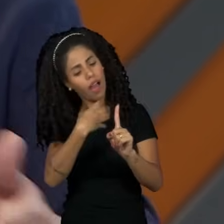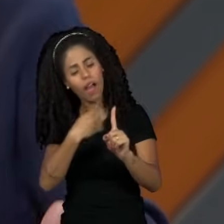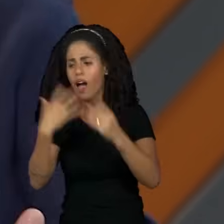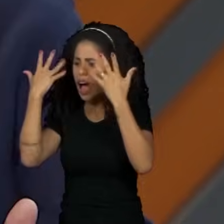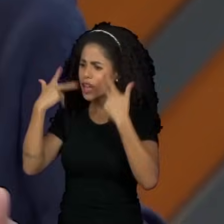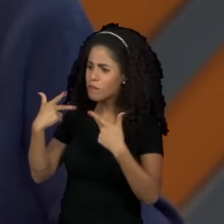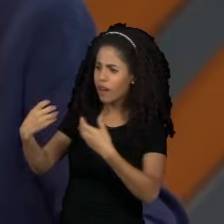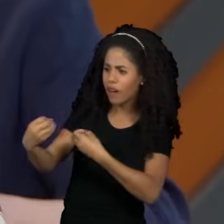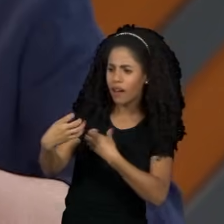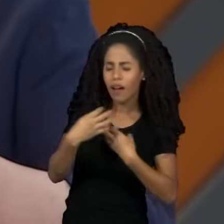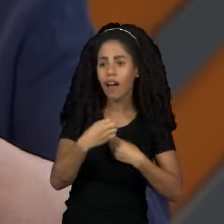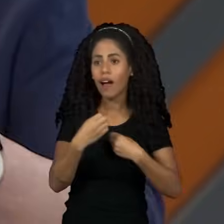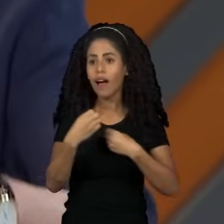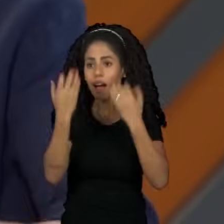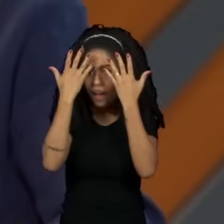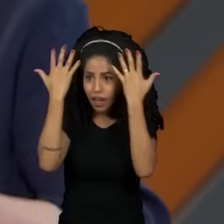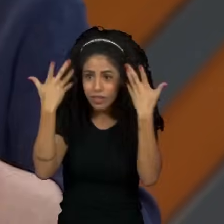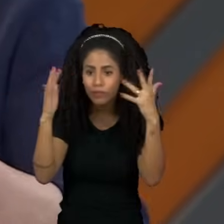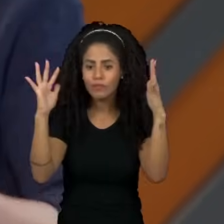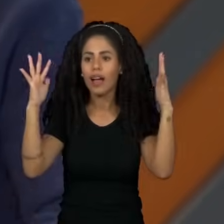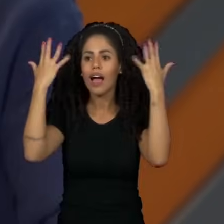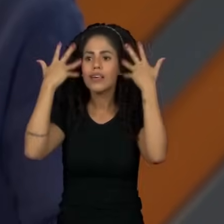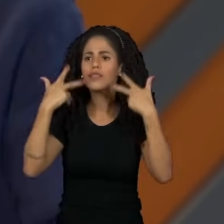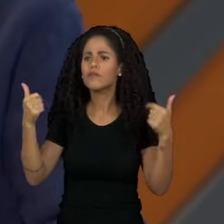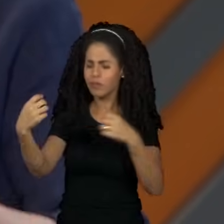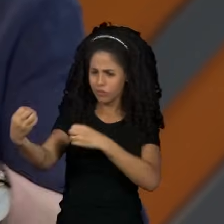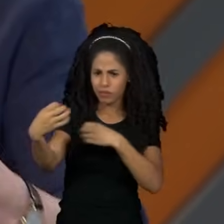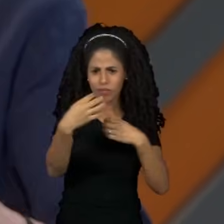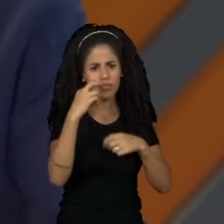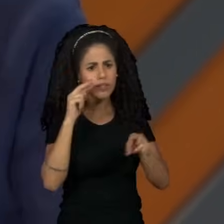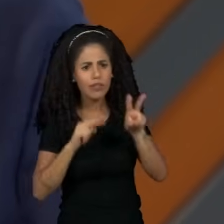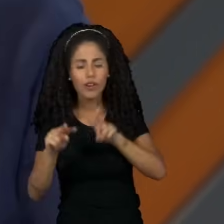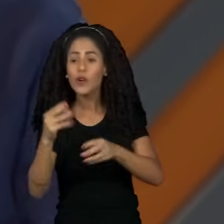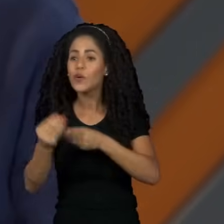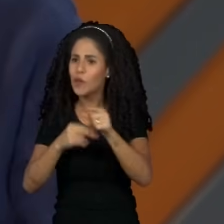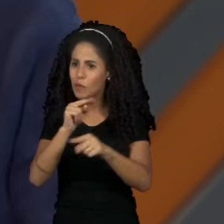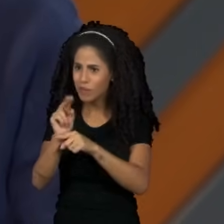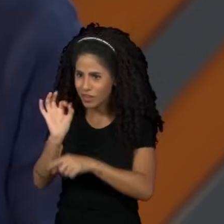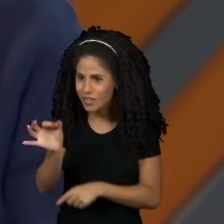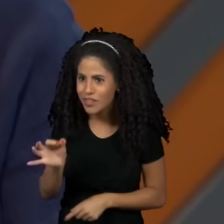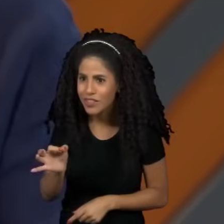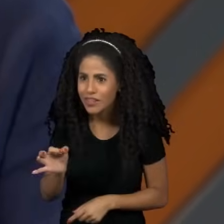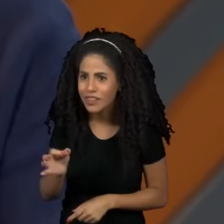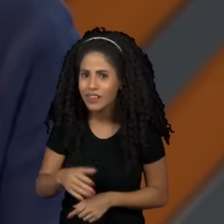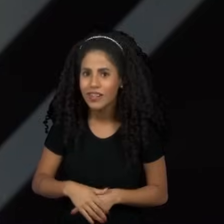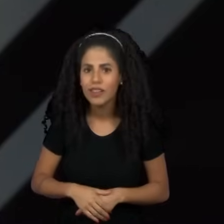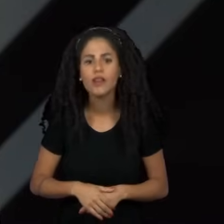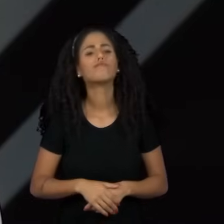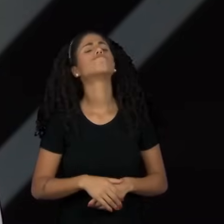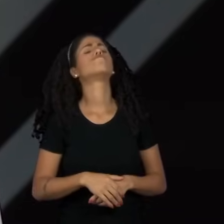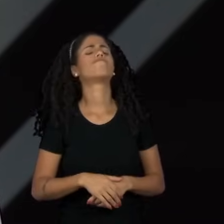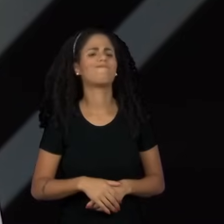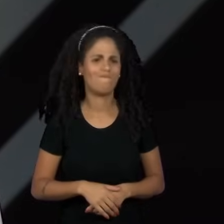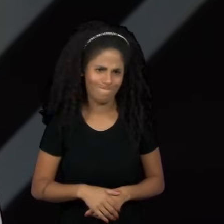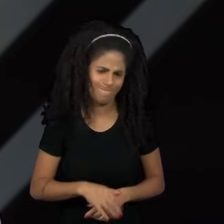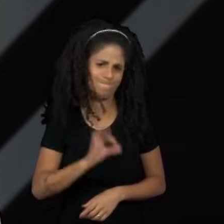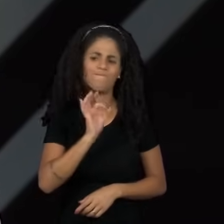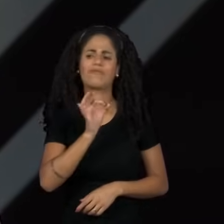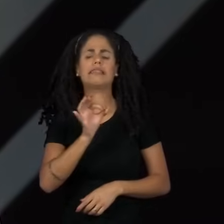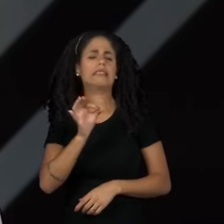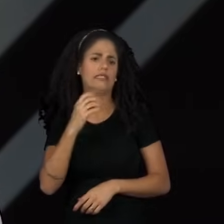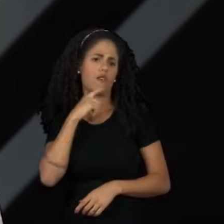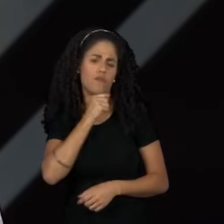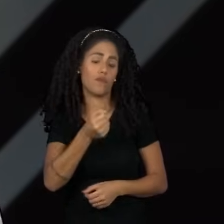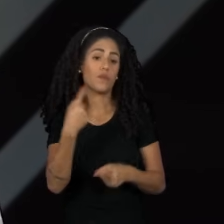com a natureza. Ela própria nos ensina como preservá-la, é isso? É bem claro, olha,